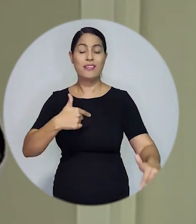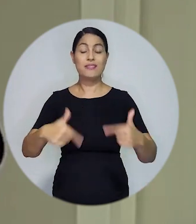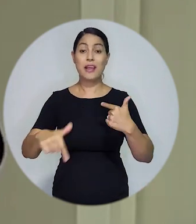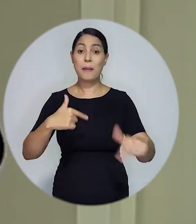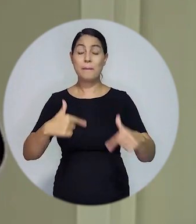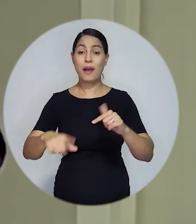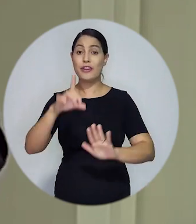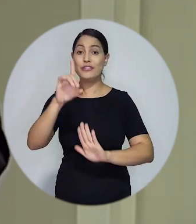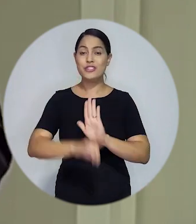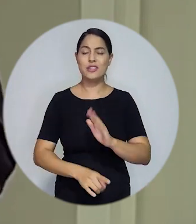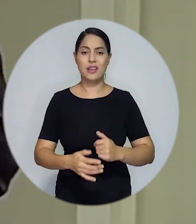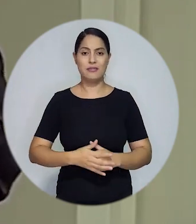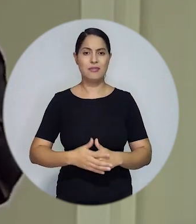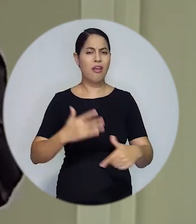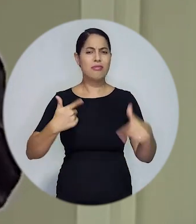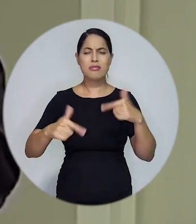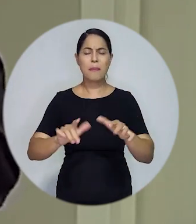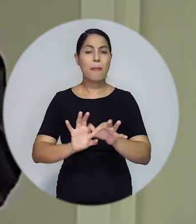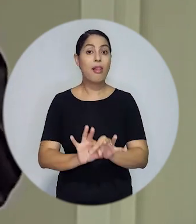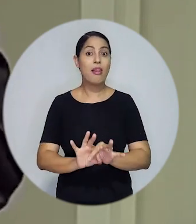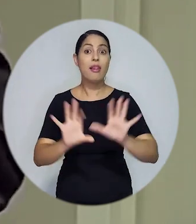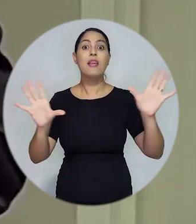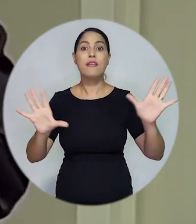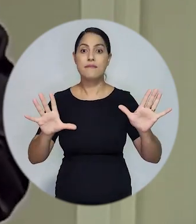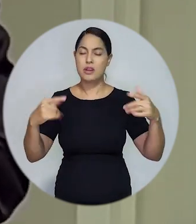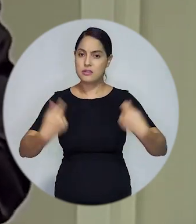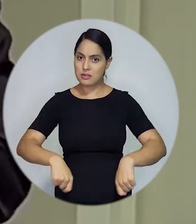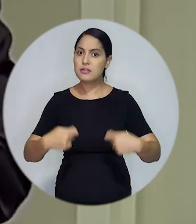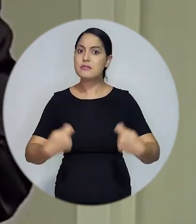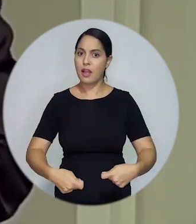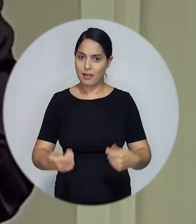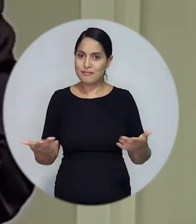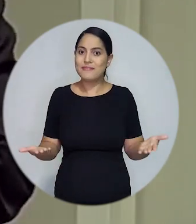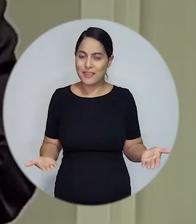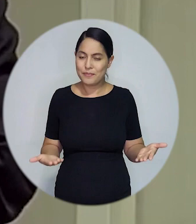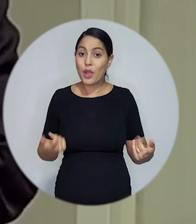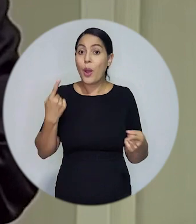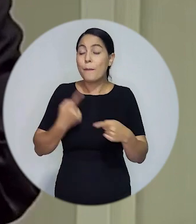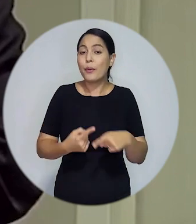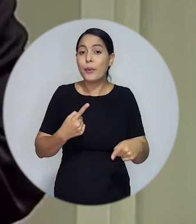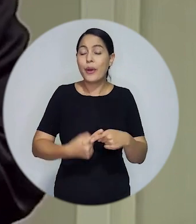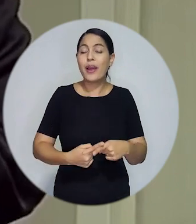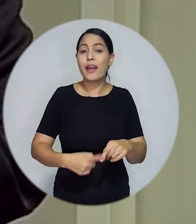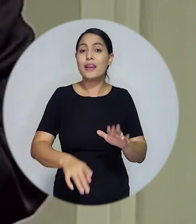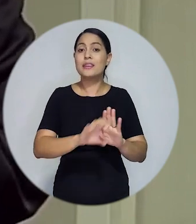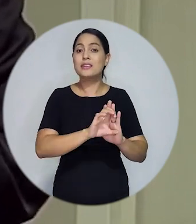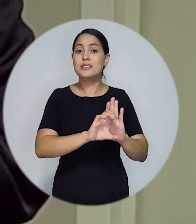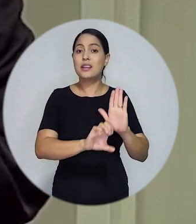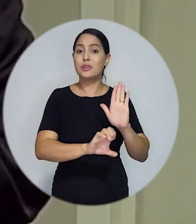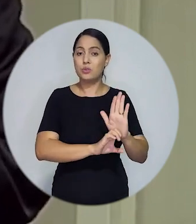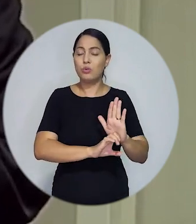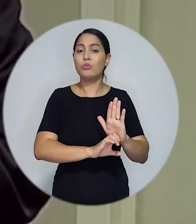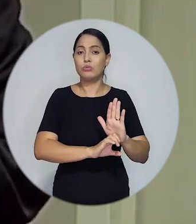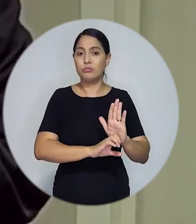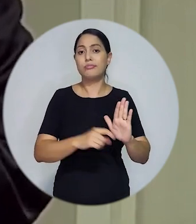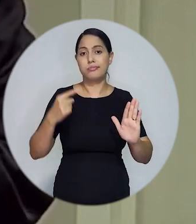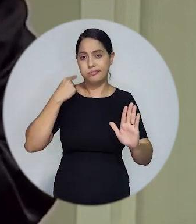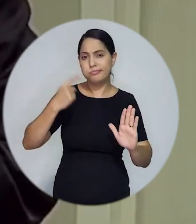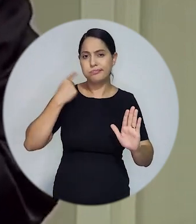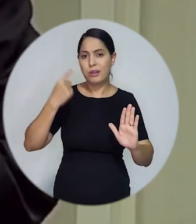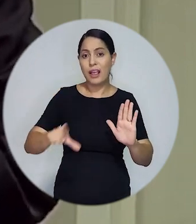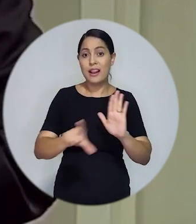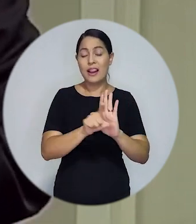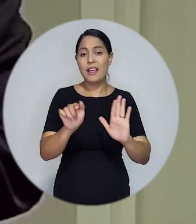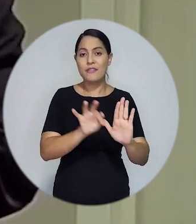é o direito ao trabalho, e exercer esse trabalho livremente, daquilo que o Estatuto, que é uma lei federal,